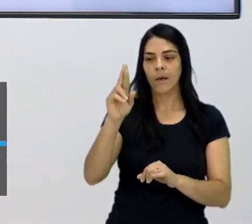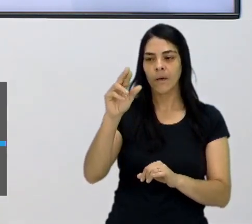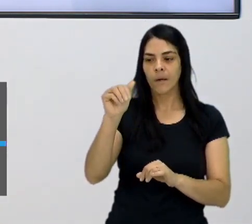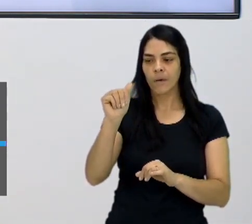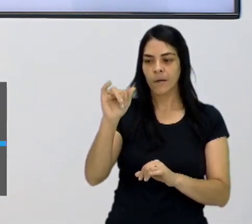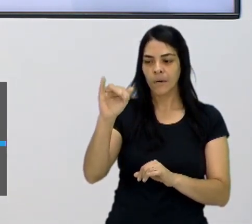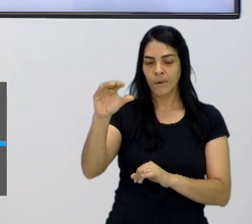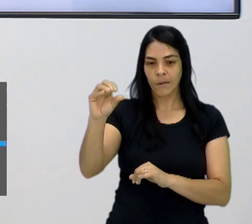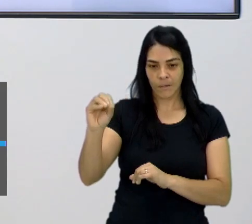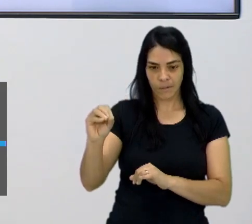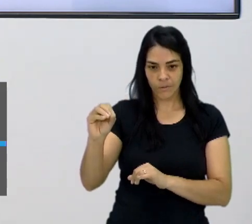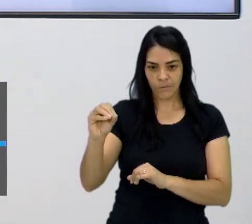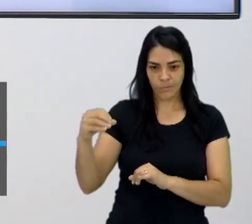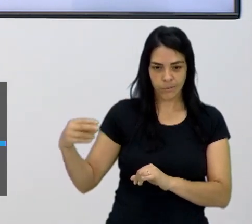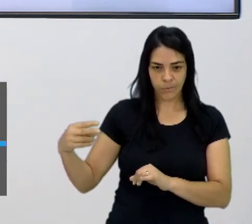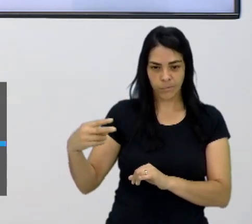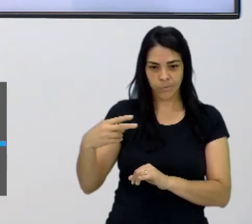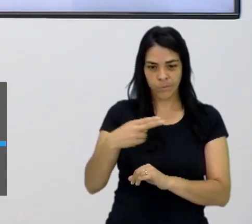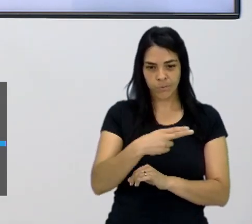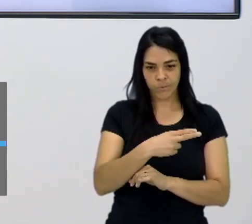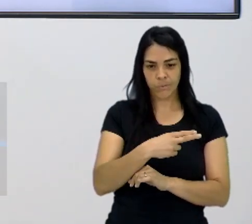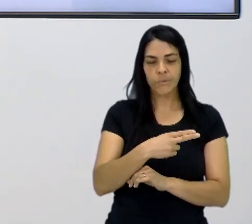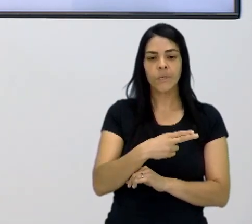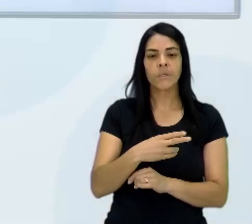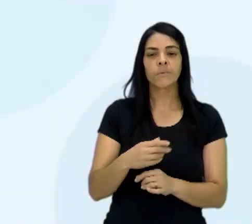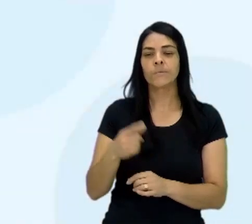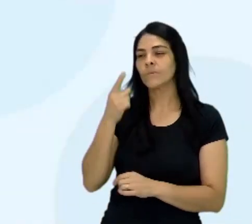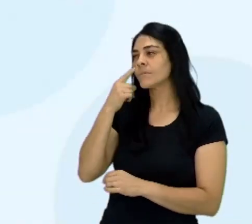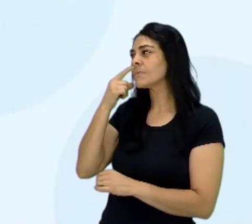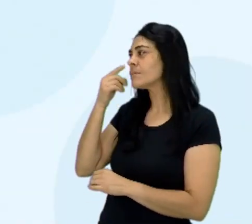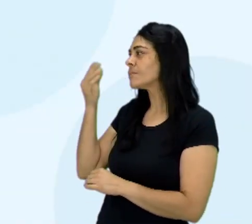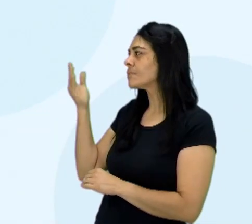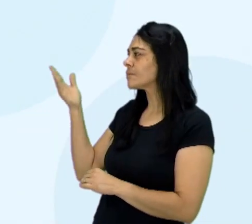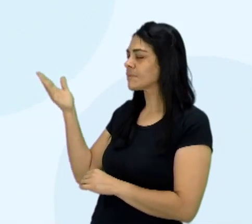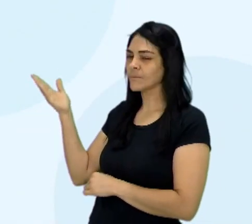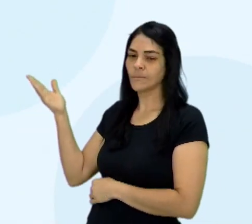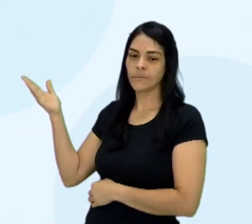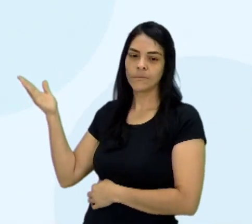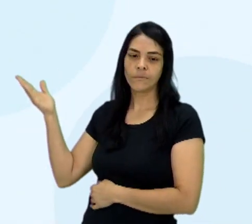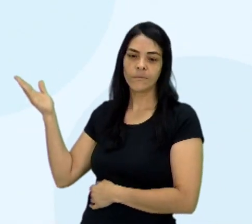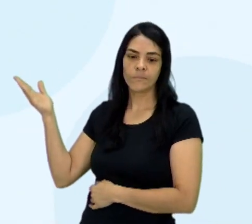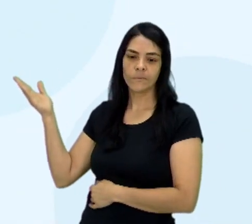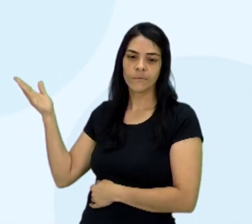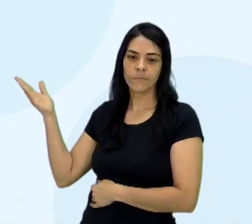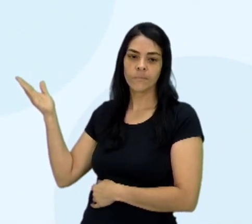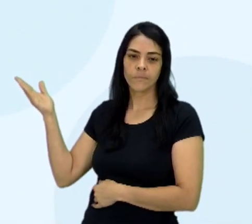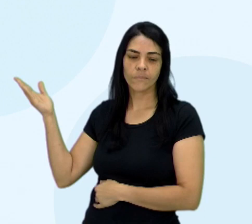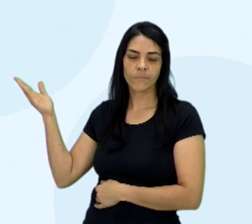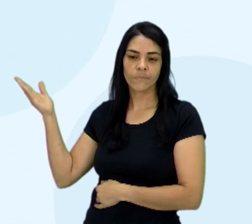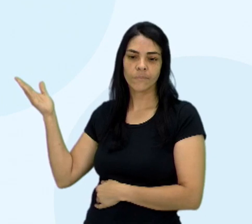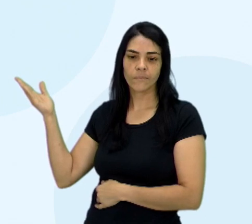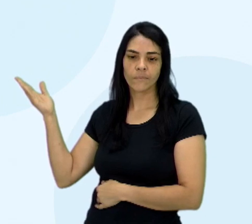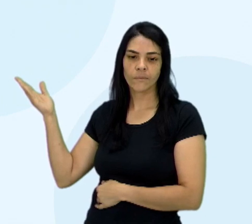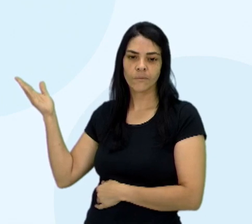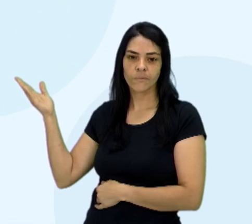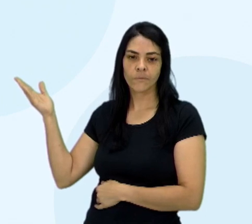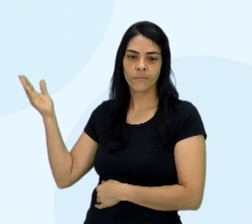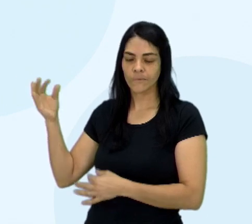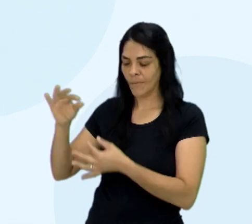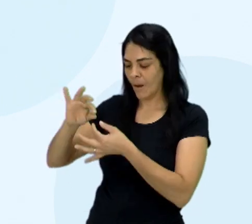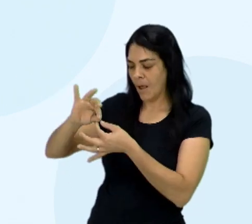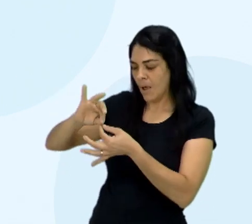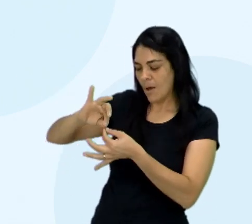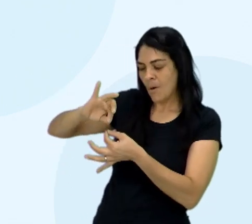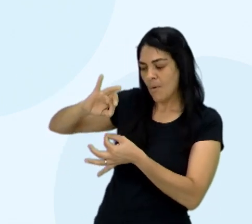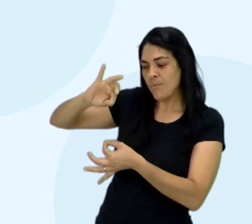cortados por transversais, eu vou mostrar aqui para vocês, ó. Cortados por transversais, quem são as transversais? São a altura, né, tanto